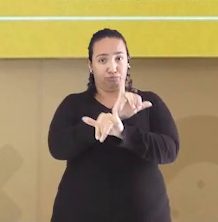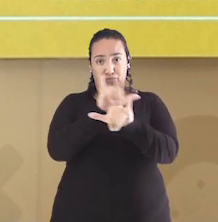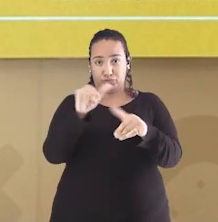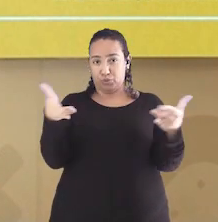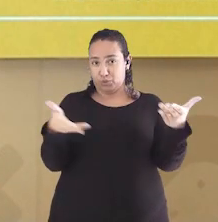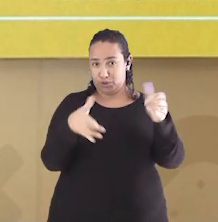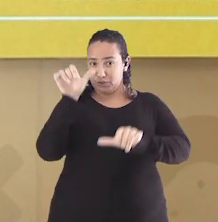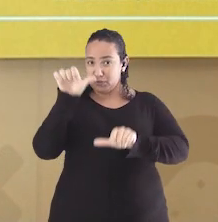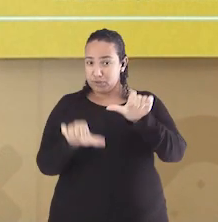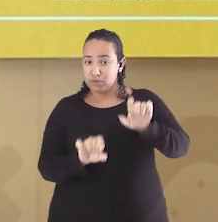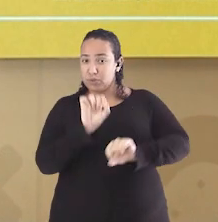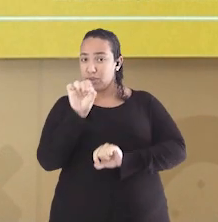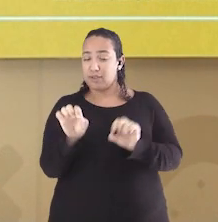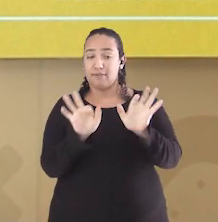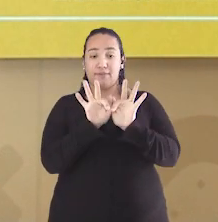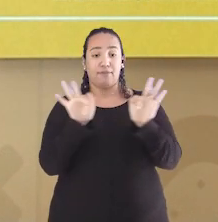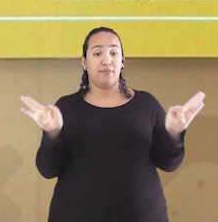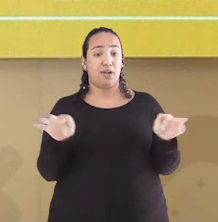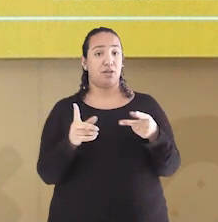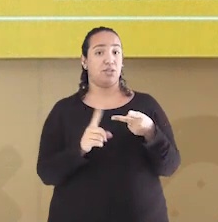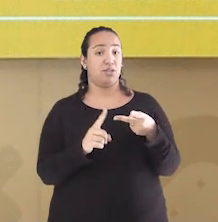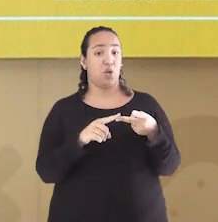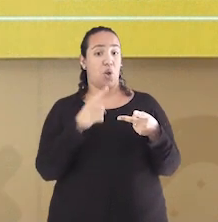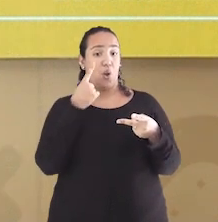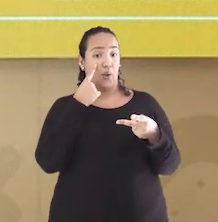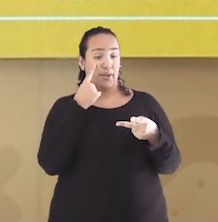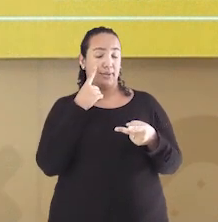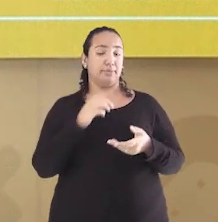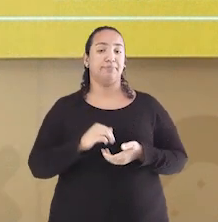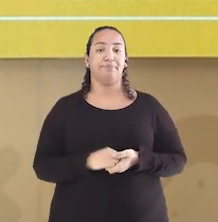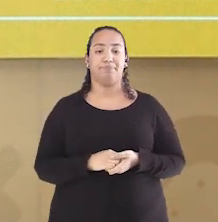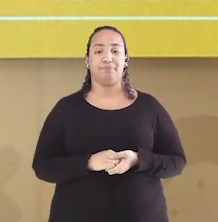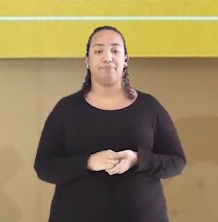analisando nessa aula é a segunda frase. Vamos observar.